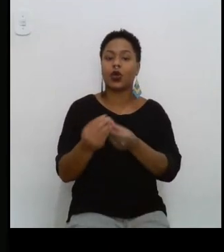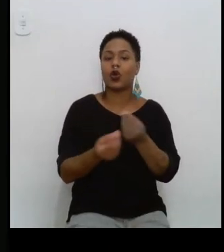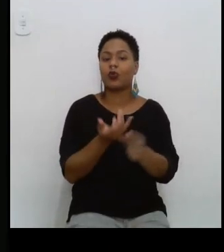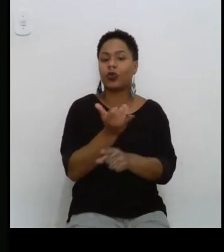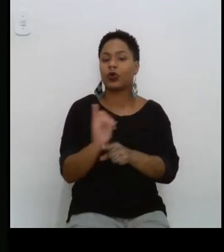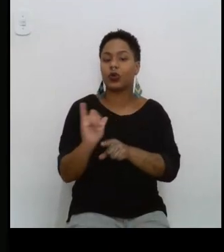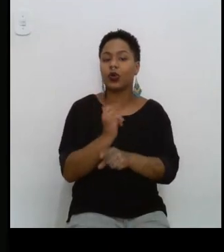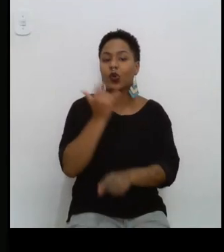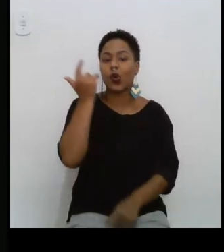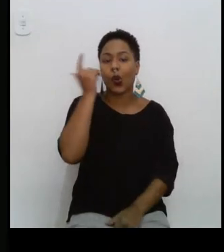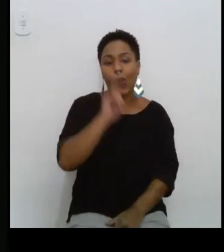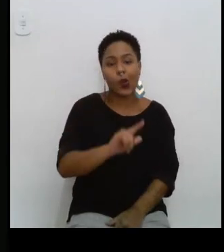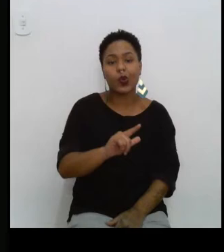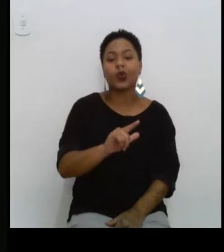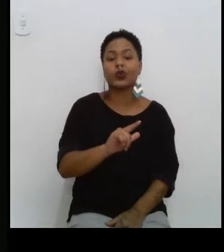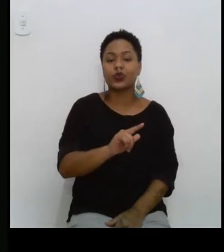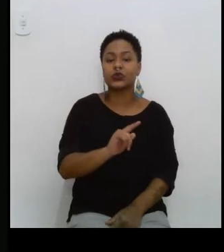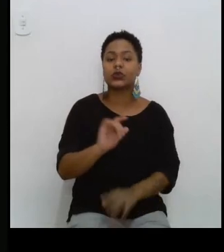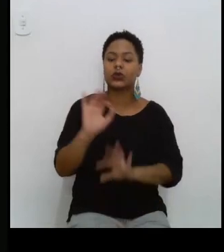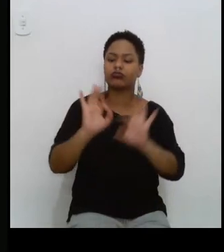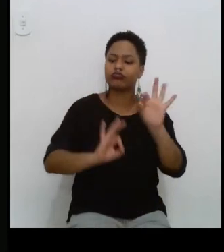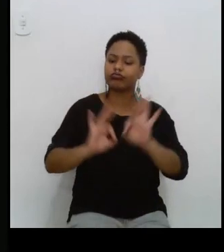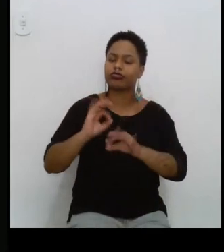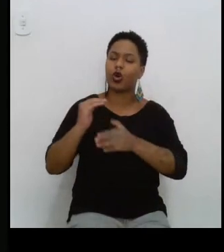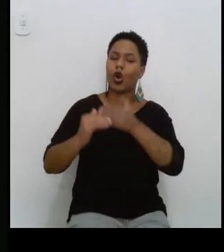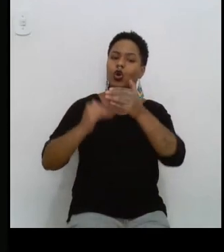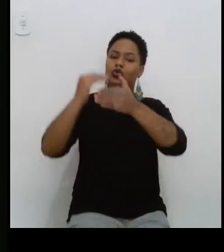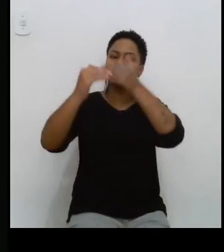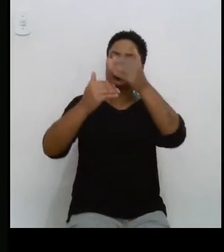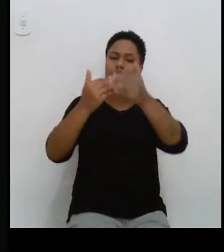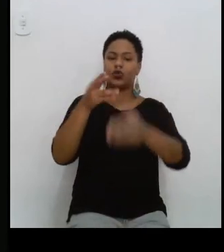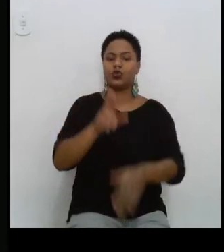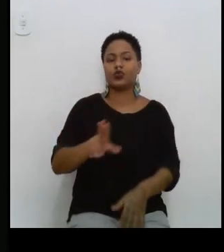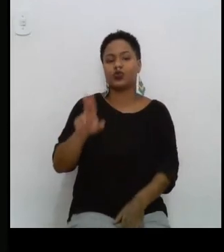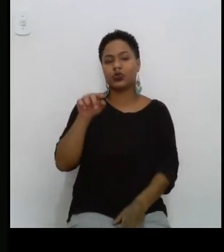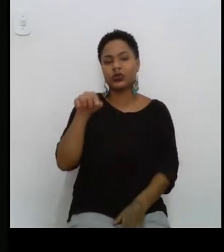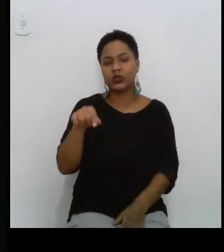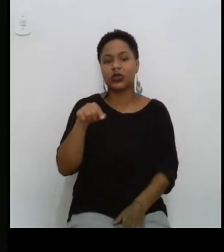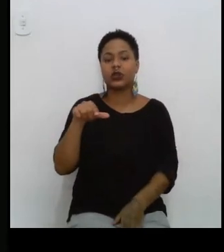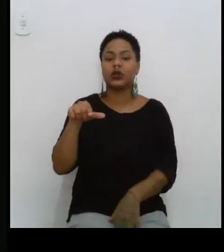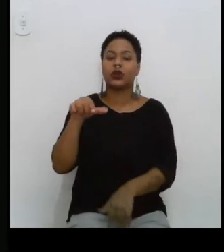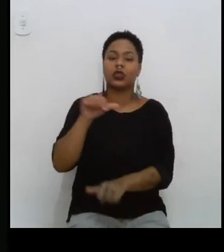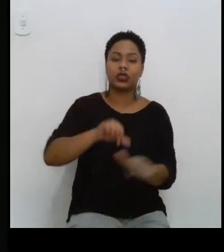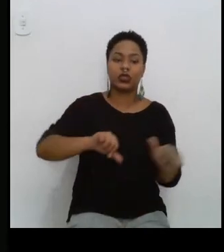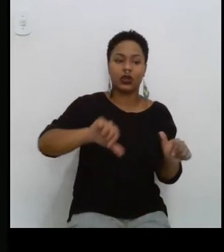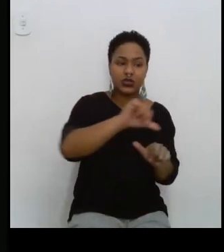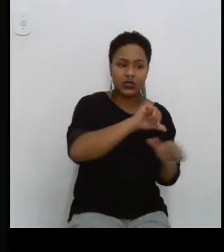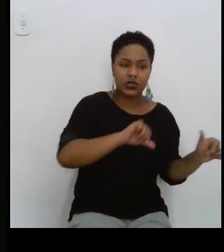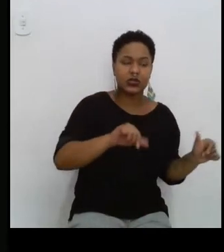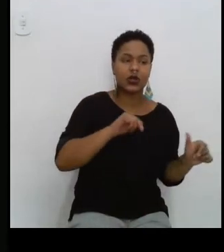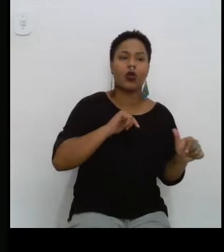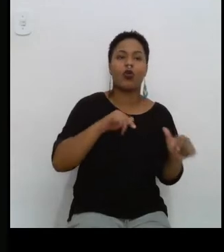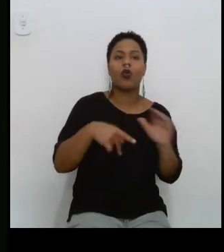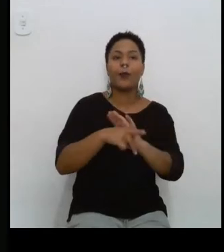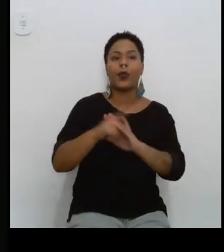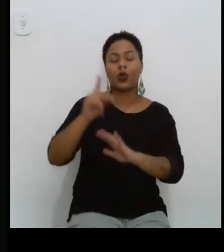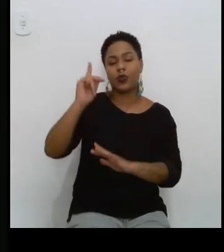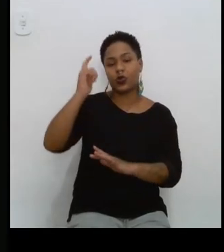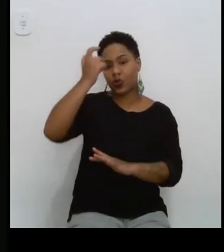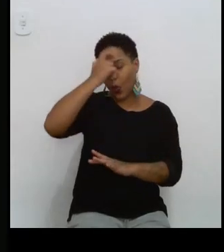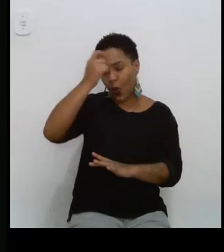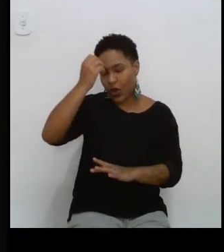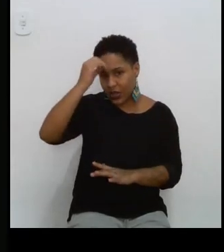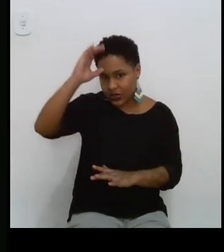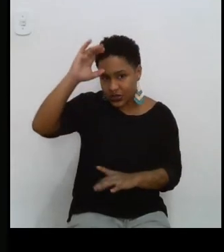consegui a construir através dessa dessa transição Entre esses domínios do Saber consegui